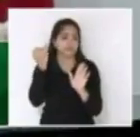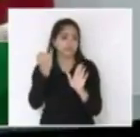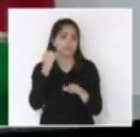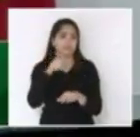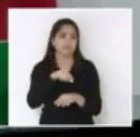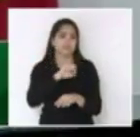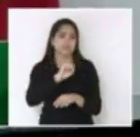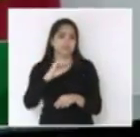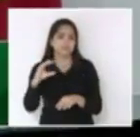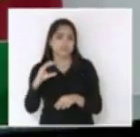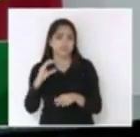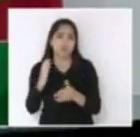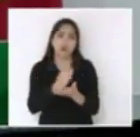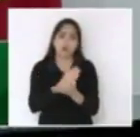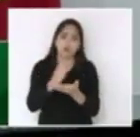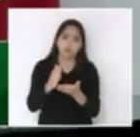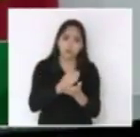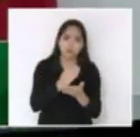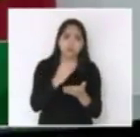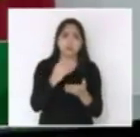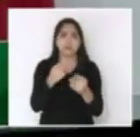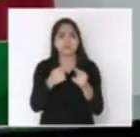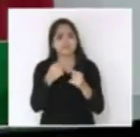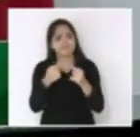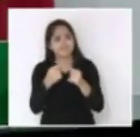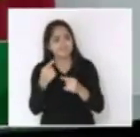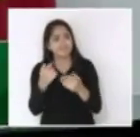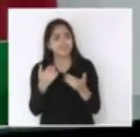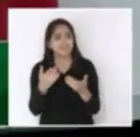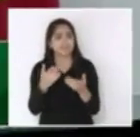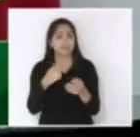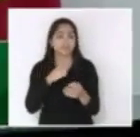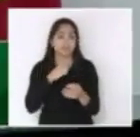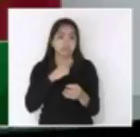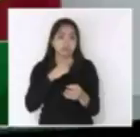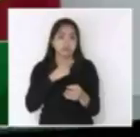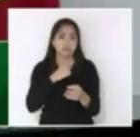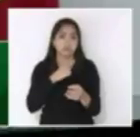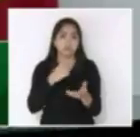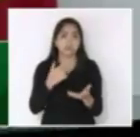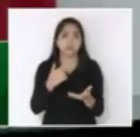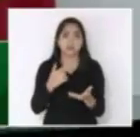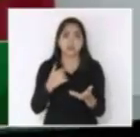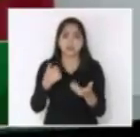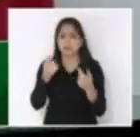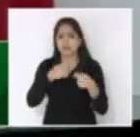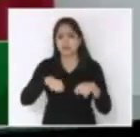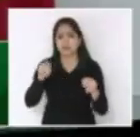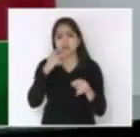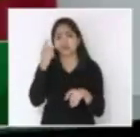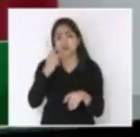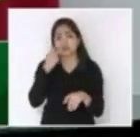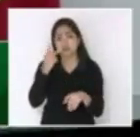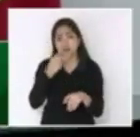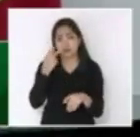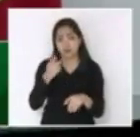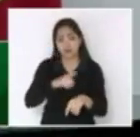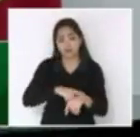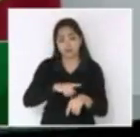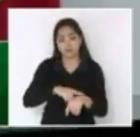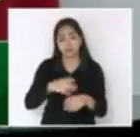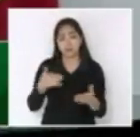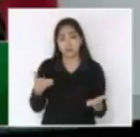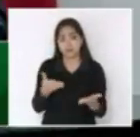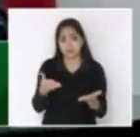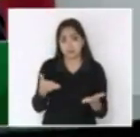Tem algumas restrições com relação a esse empréstimo? Tem, que não vale a pena ser citadas aqui nesse momento.